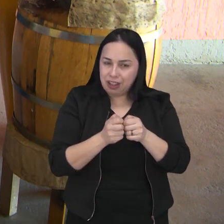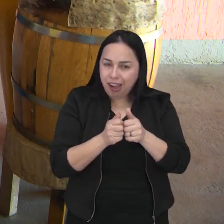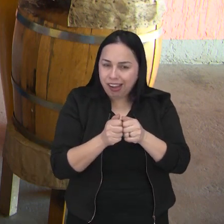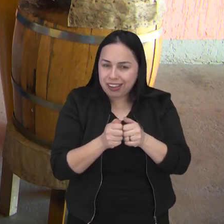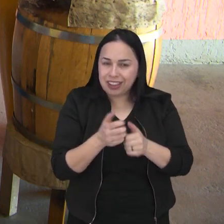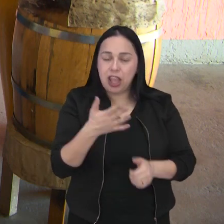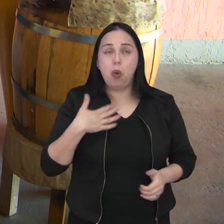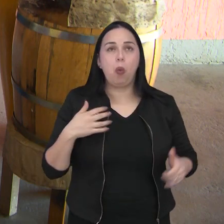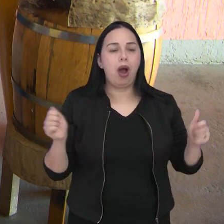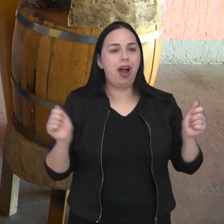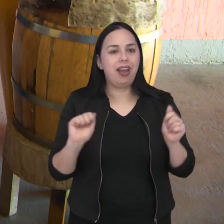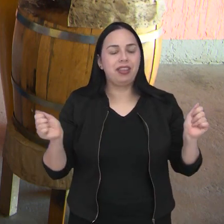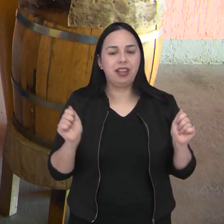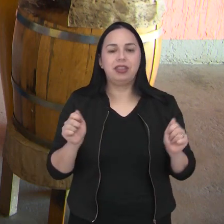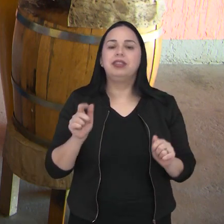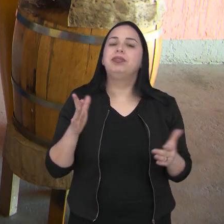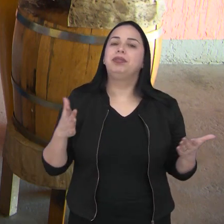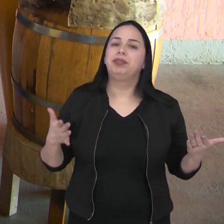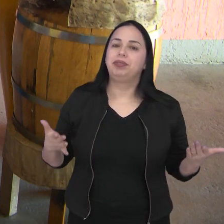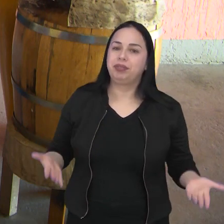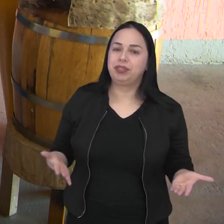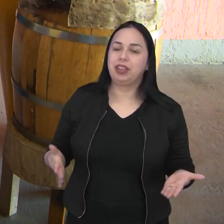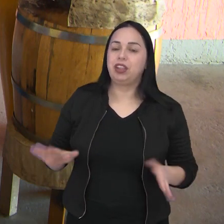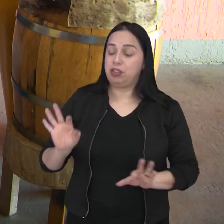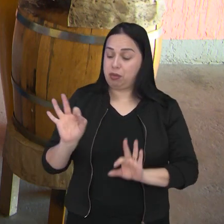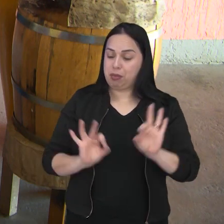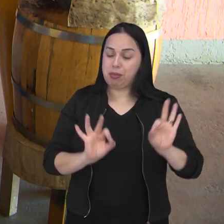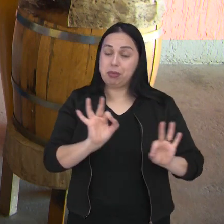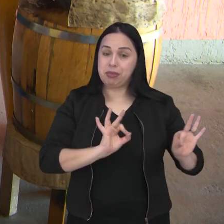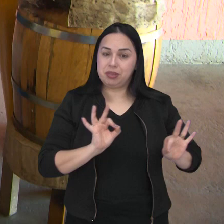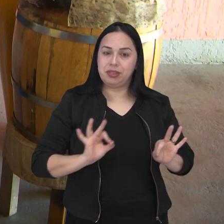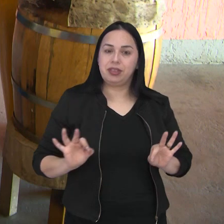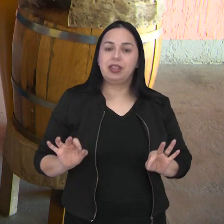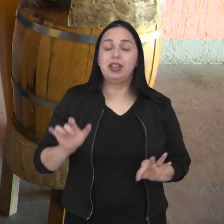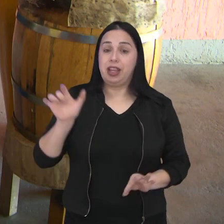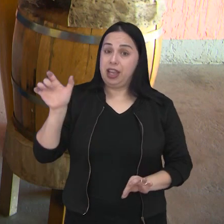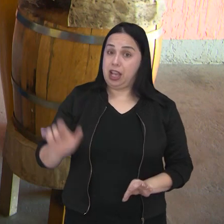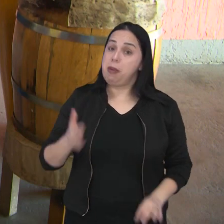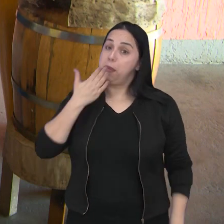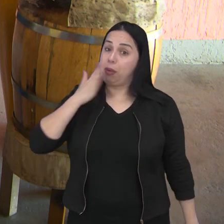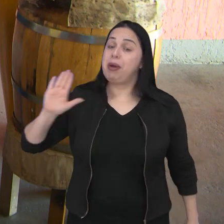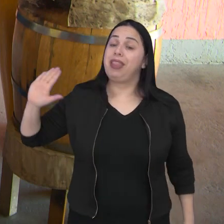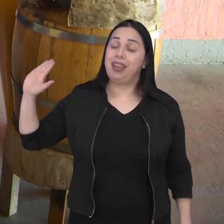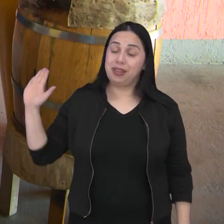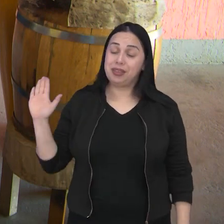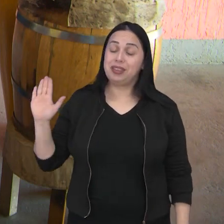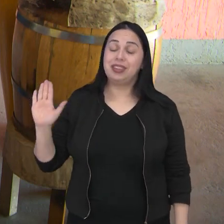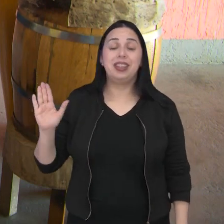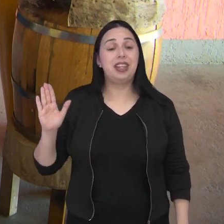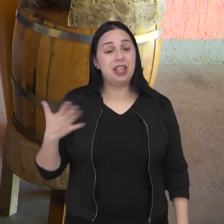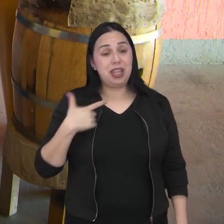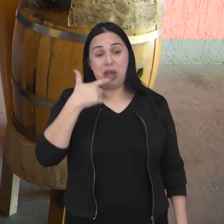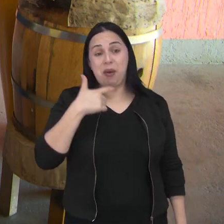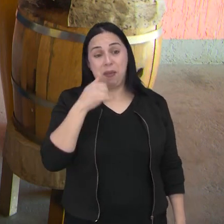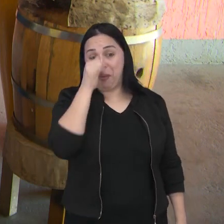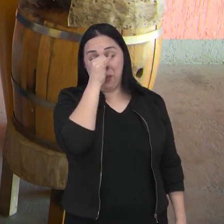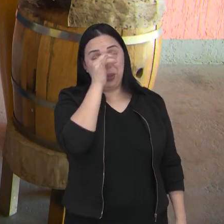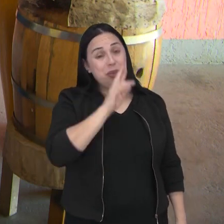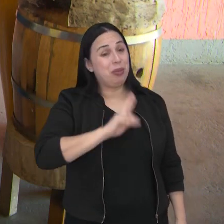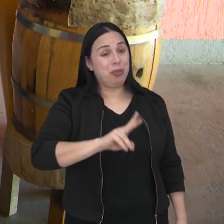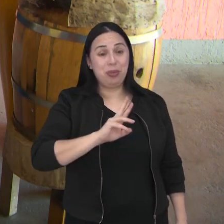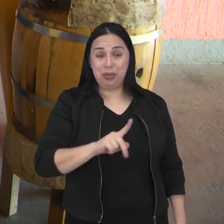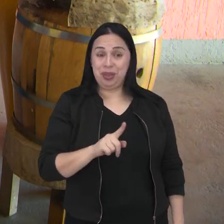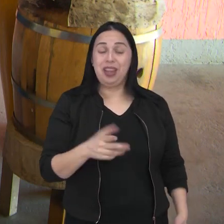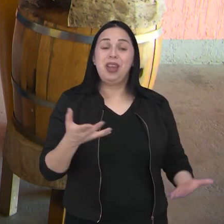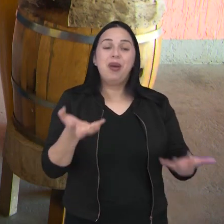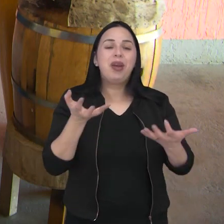uma paçoca para mim? Topo. Olha que eu gosto de paçoca, hein, Laudeni? Eu adoro paçoca. Vou fazer o seguinte, então. A gente vai arrumar aqui as coisas, porque o Laudeni prometeu